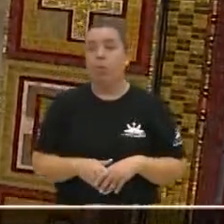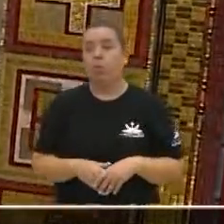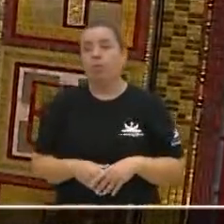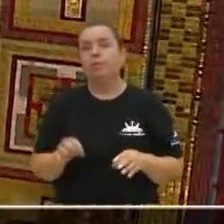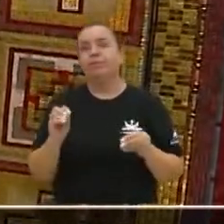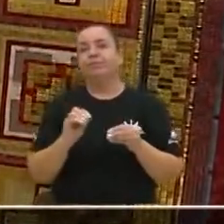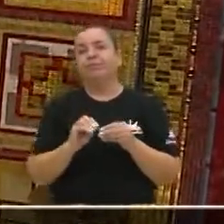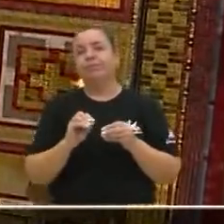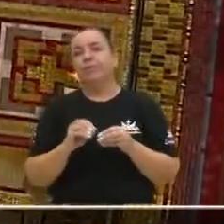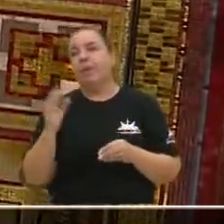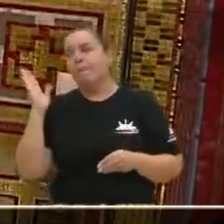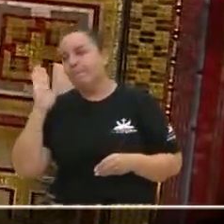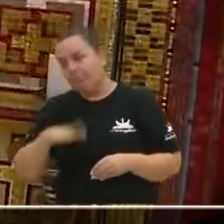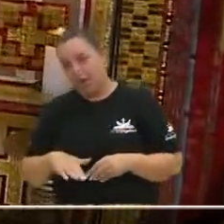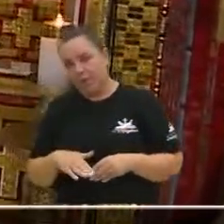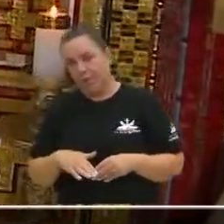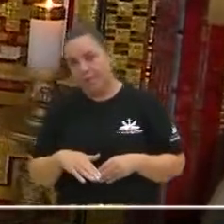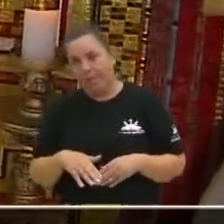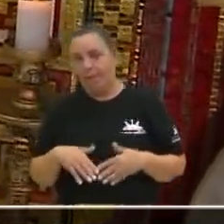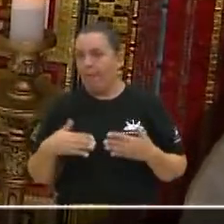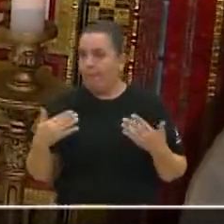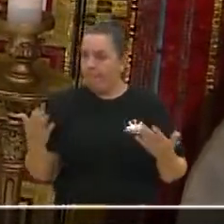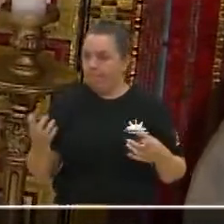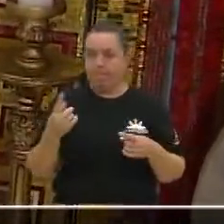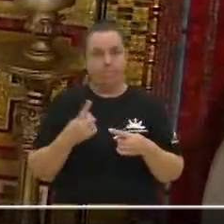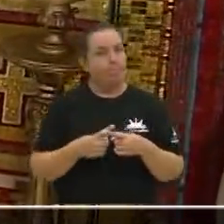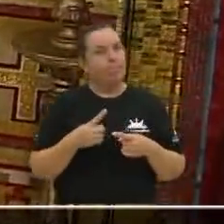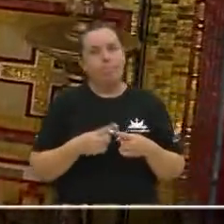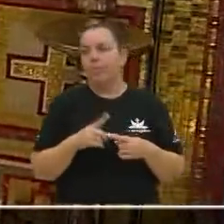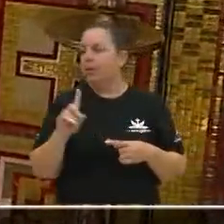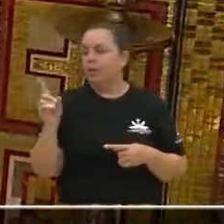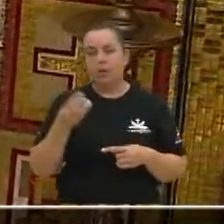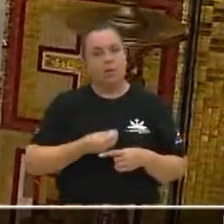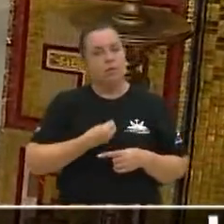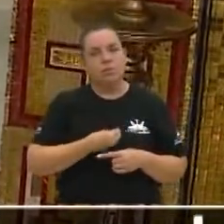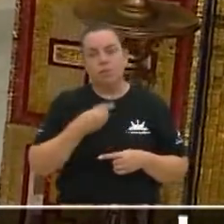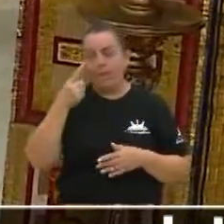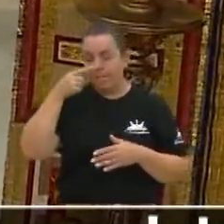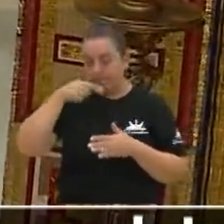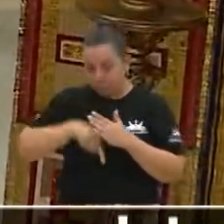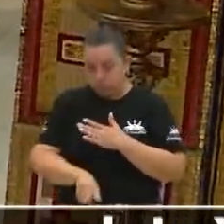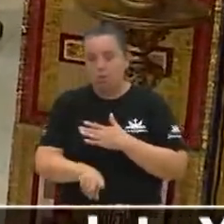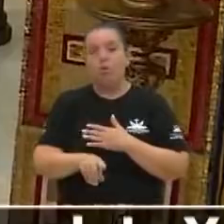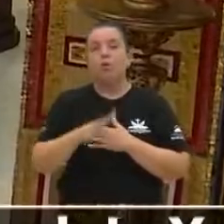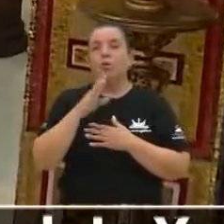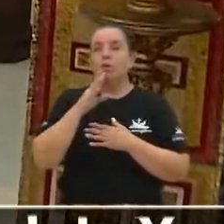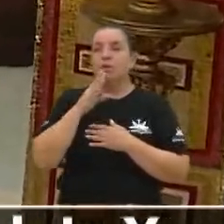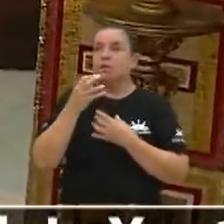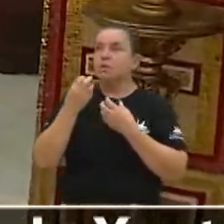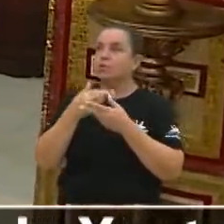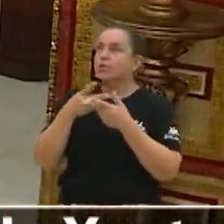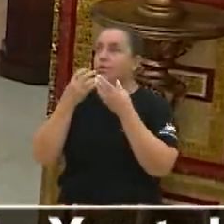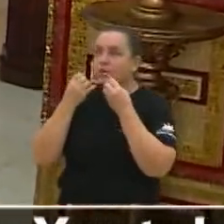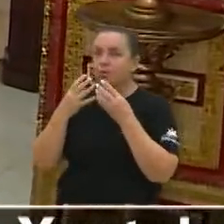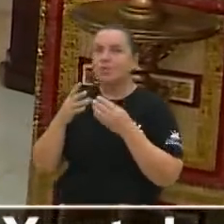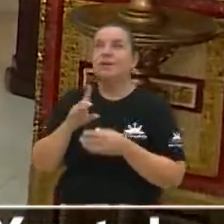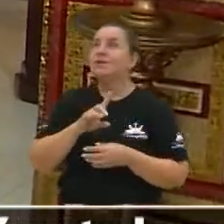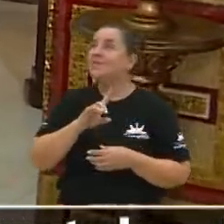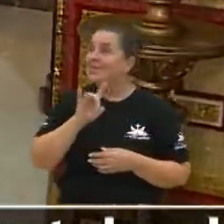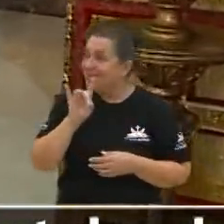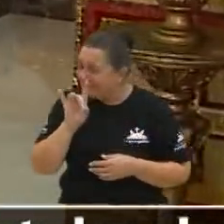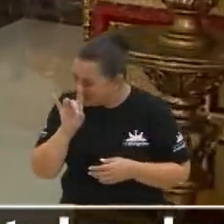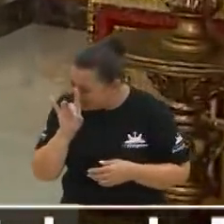Tá fazendo o quê mal E por que não estão mergulhadas no que é bom e só Deus é